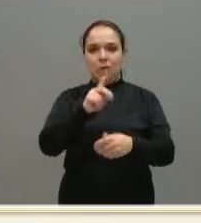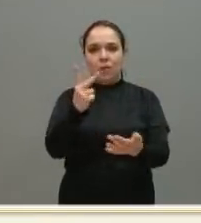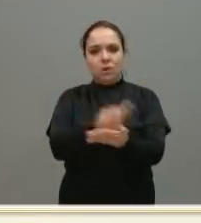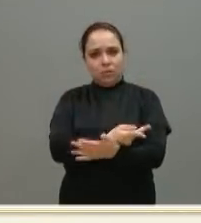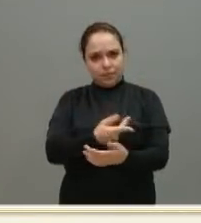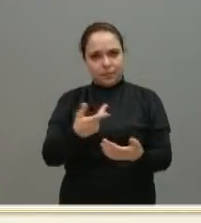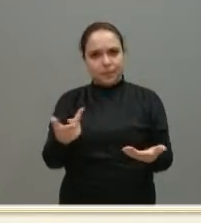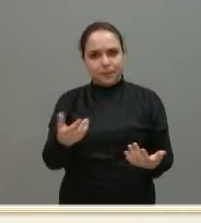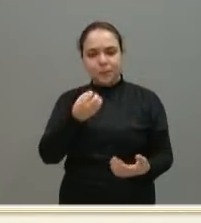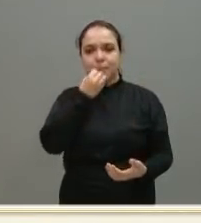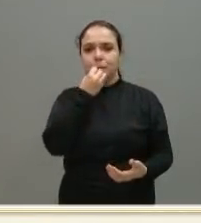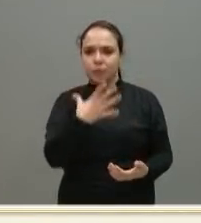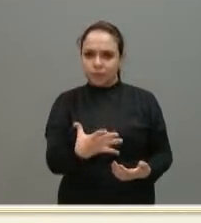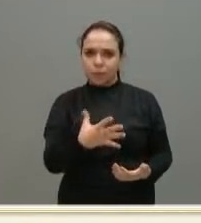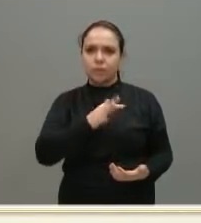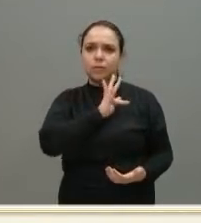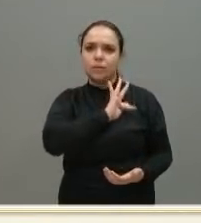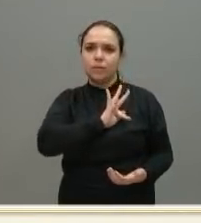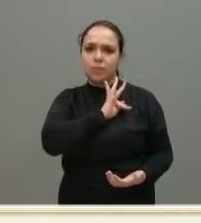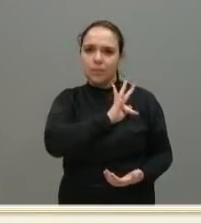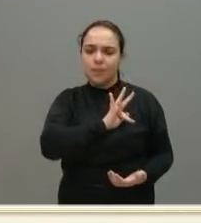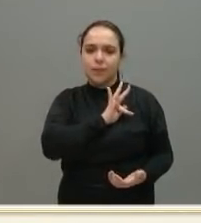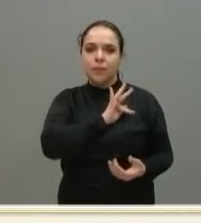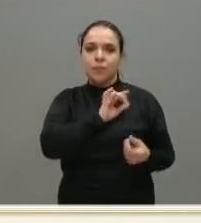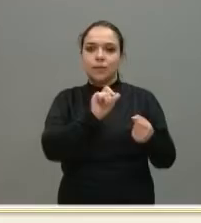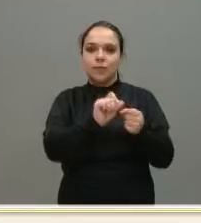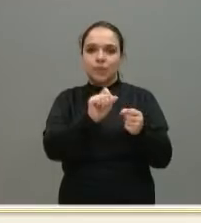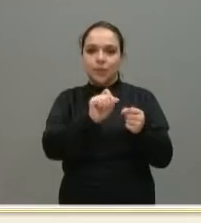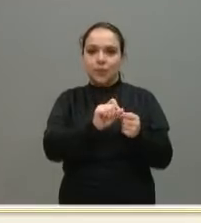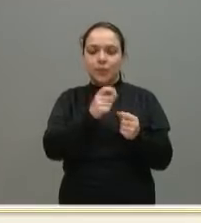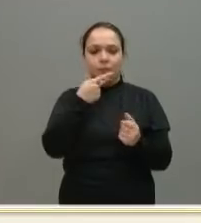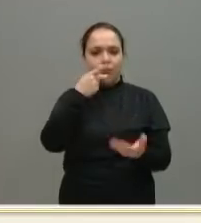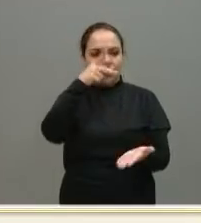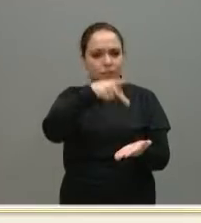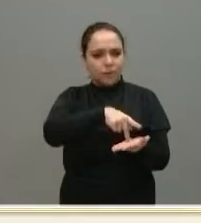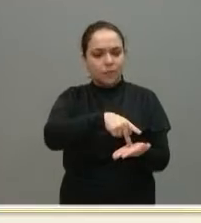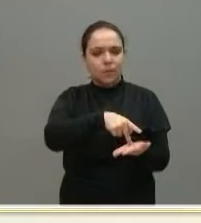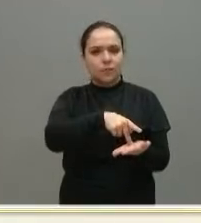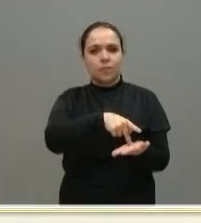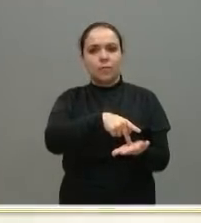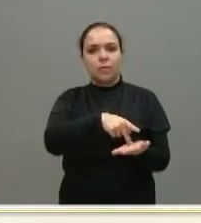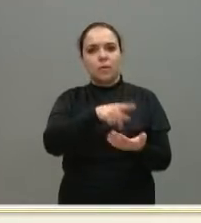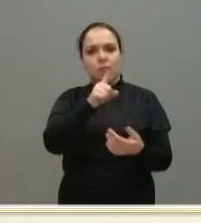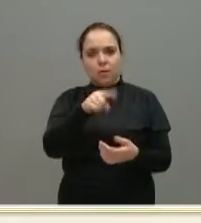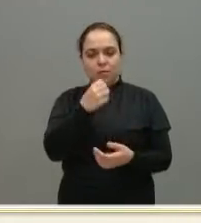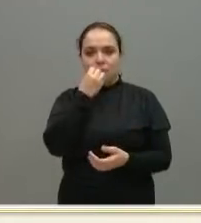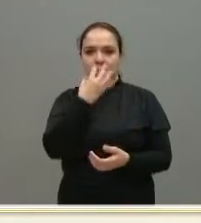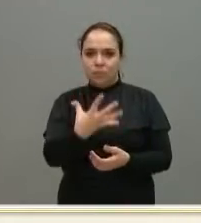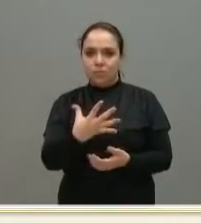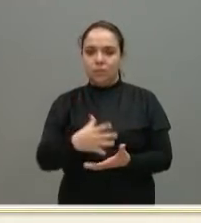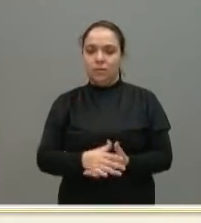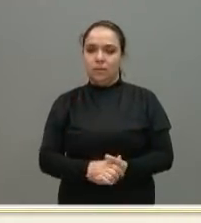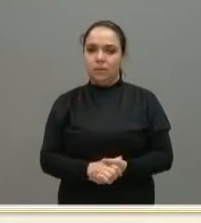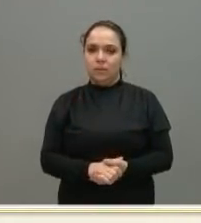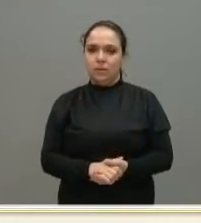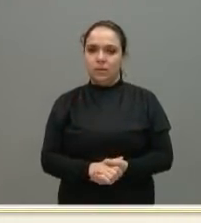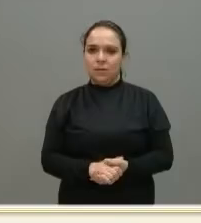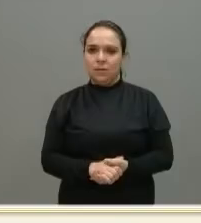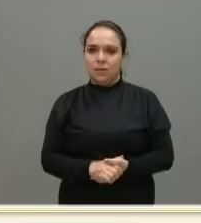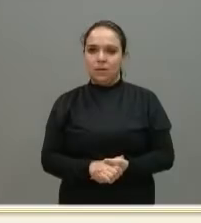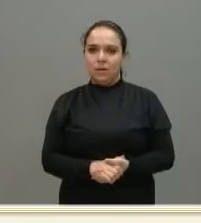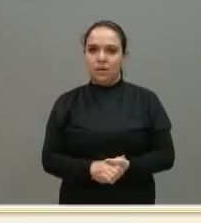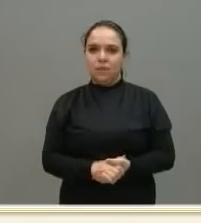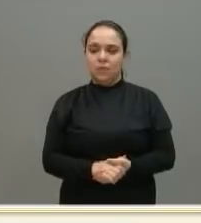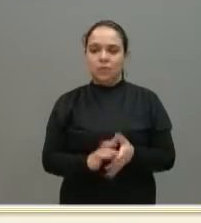errado no fariseu ele ser honesto. Pelo contrário, Jesus é